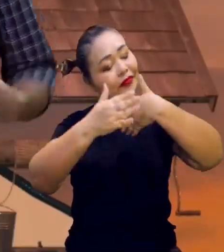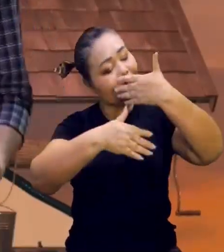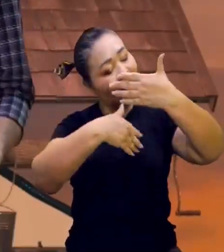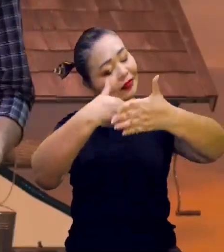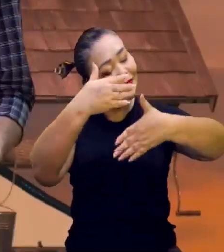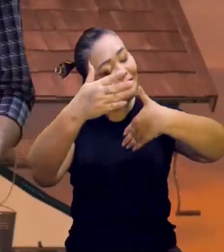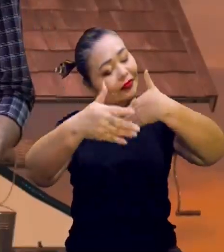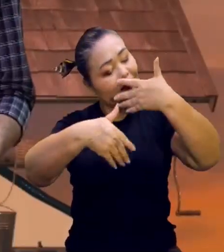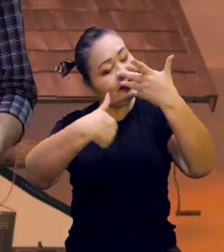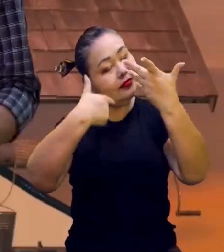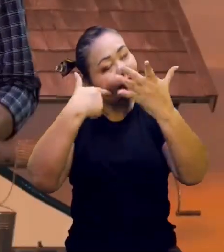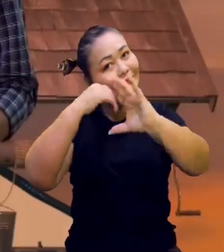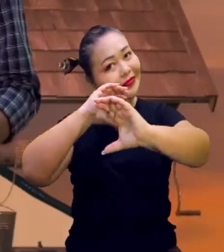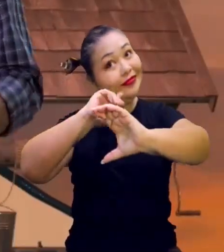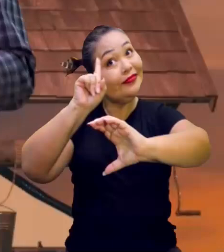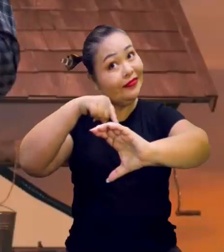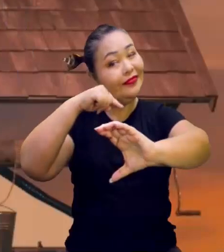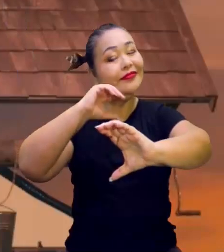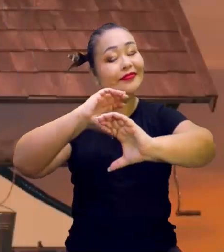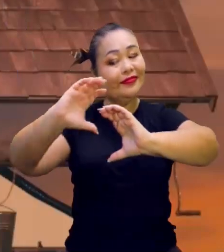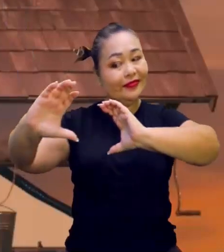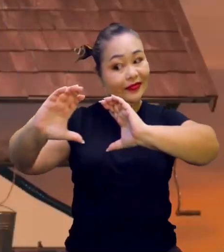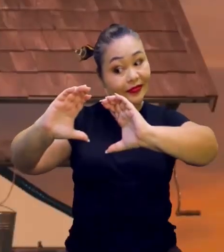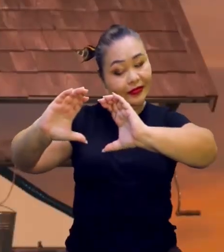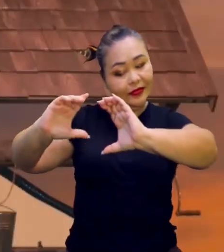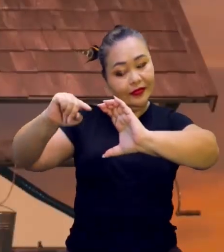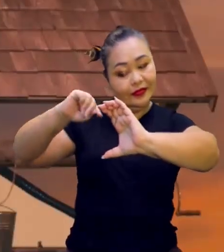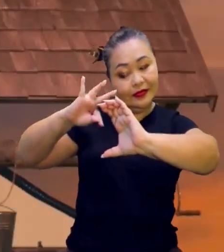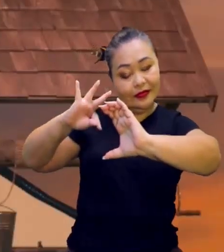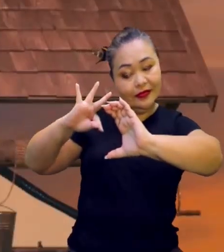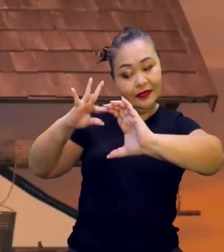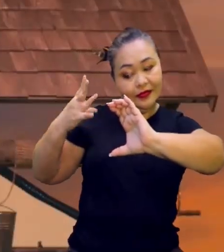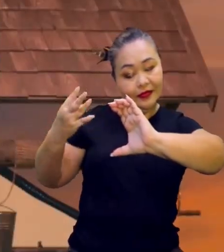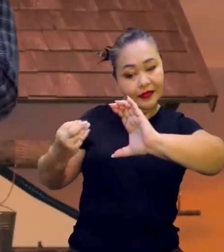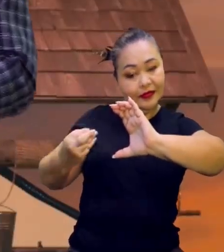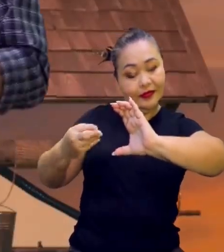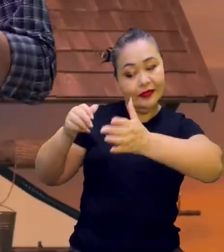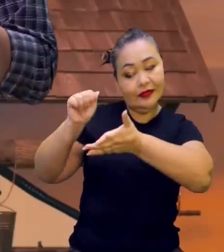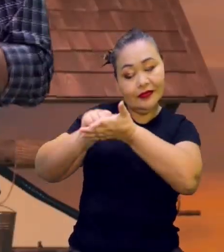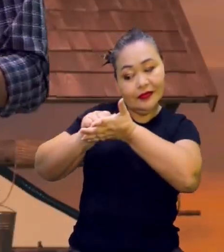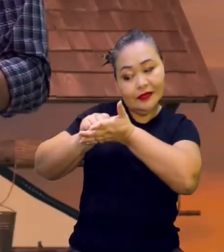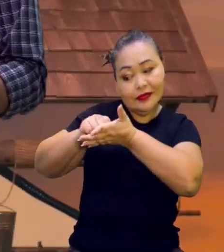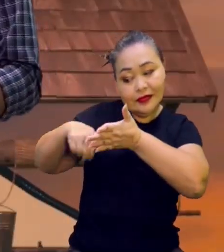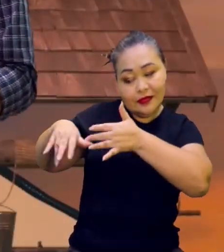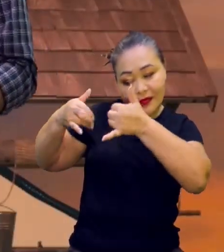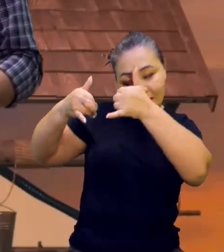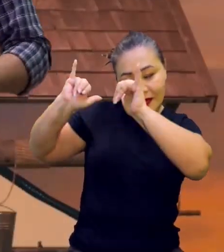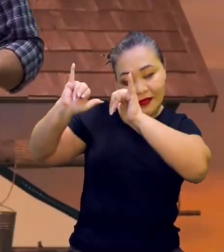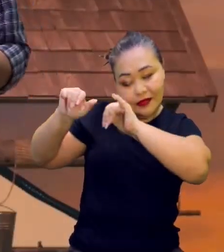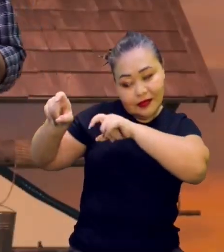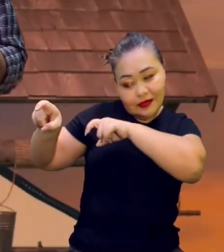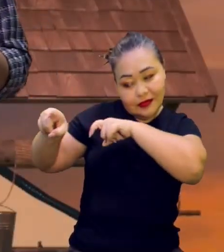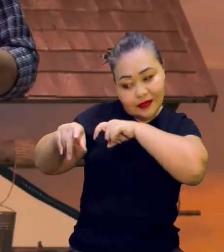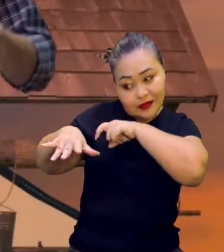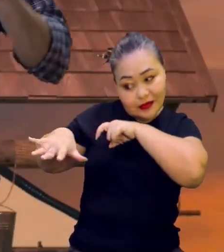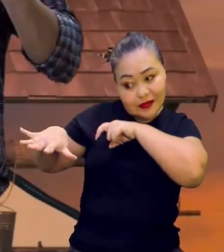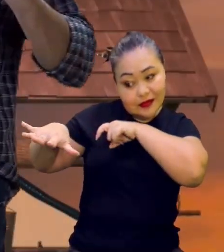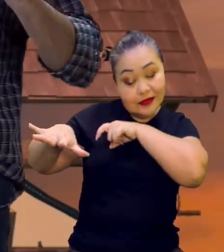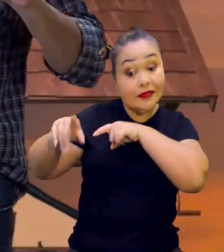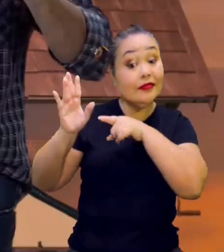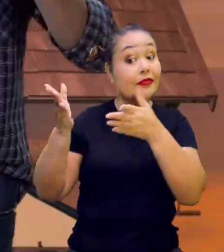A comunicação entre todas as atividades da pecuária, da agricultura e